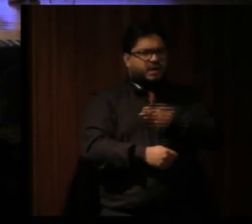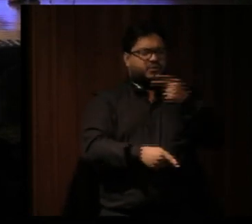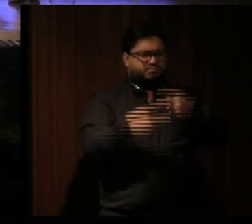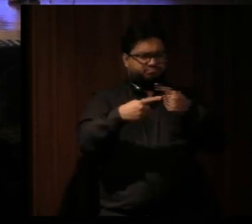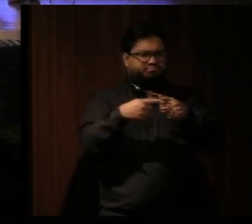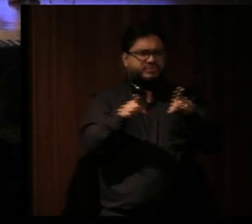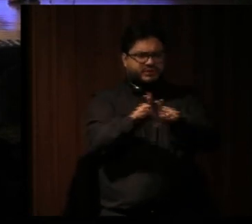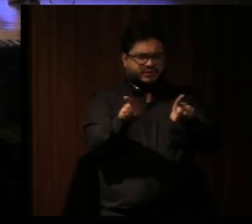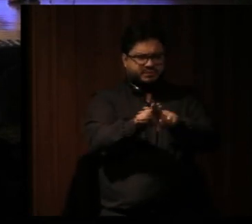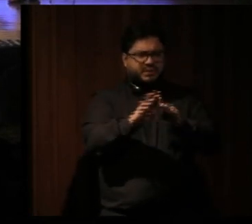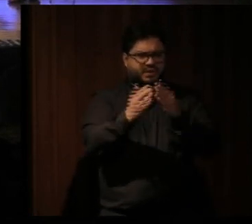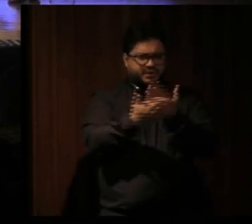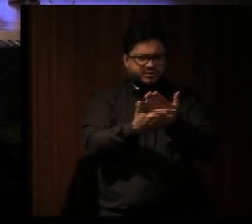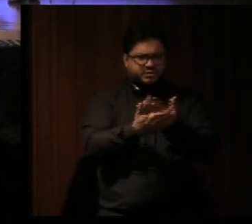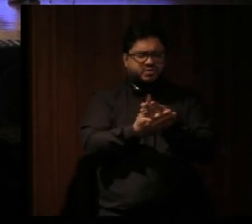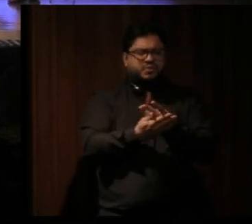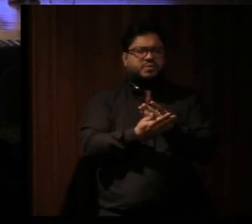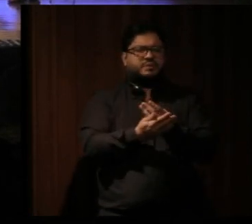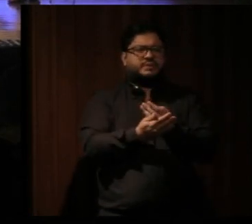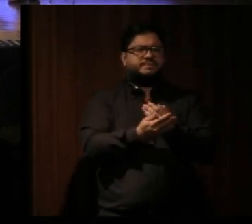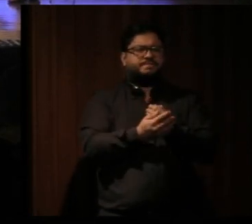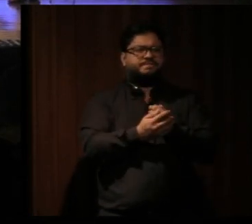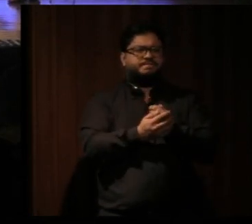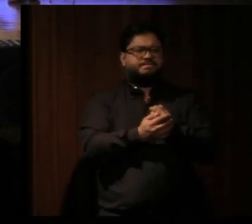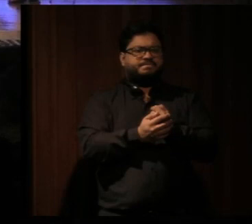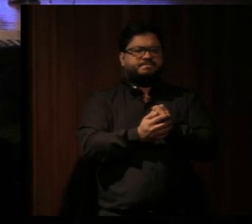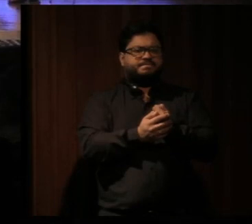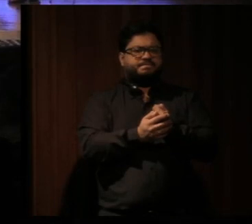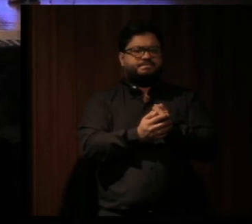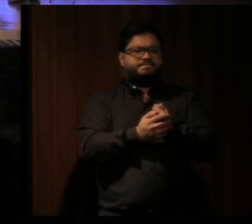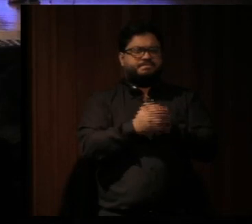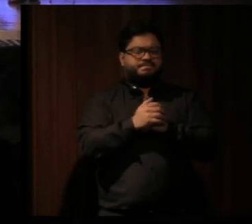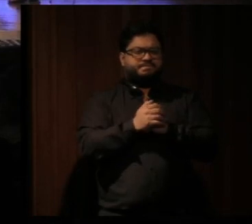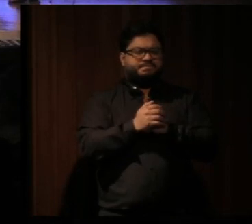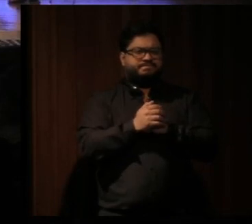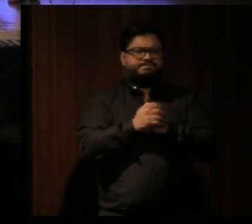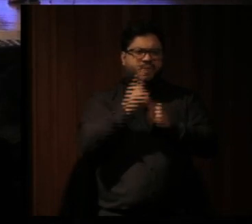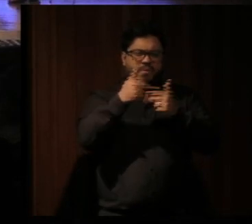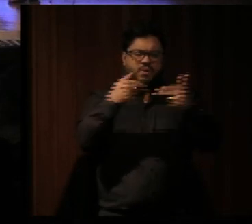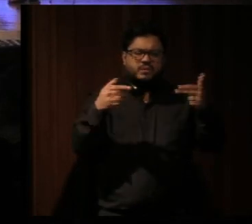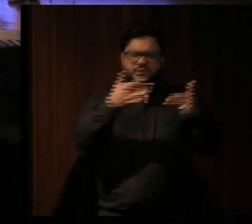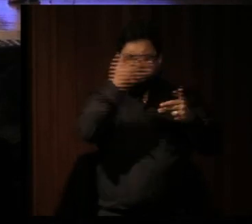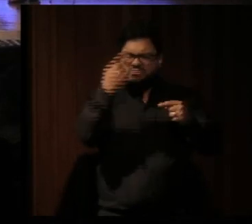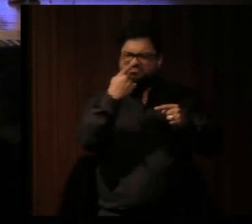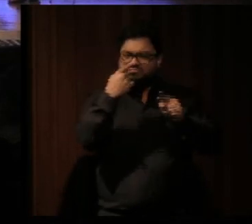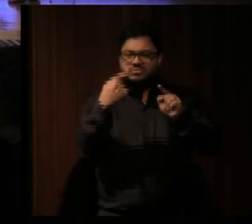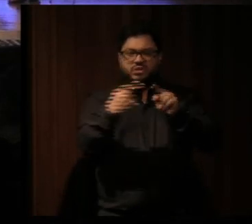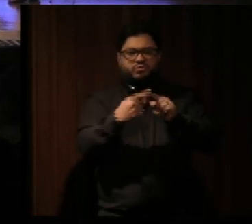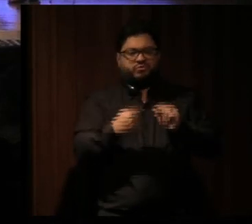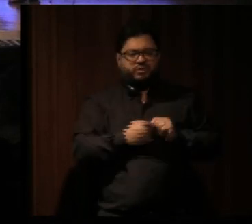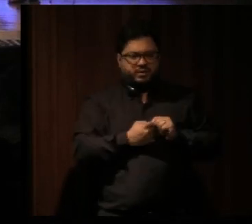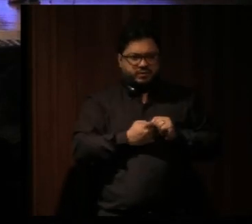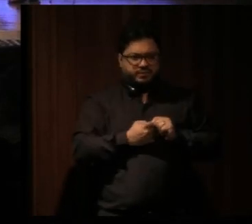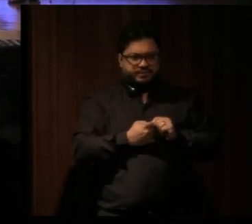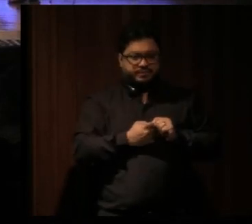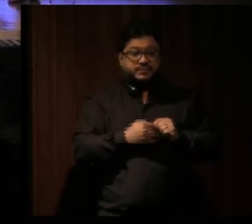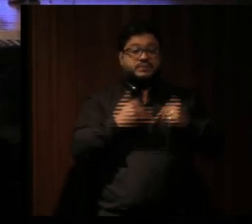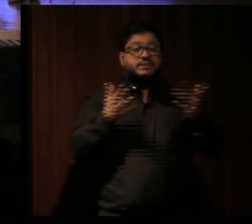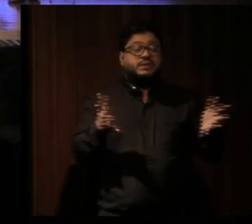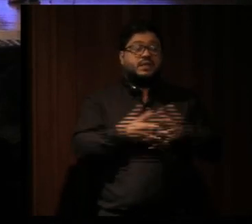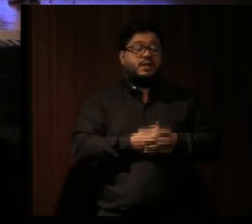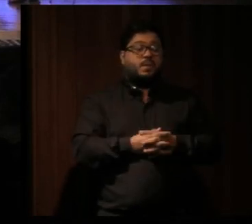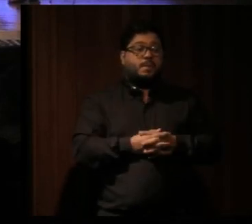porque também a escola é uma é uma coisa que as pessoas se identificam muito então